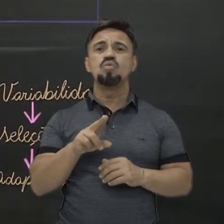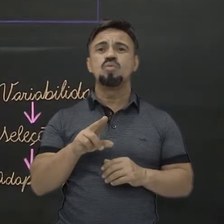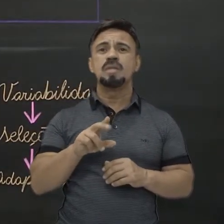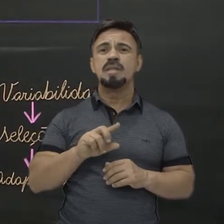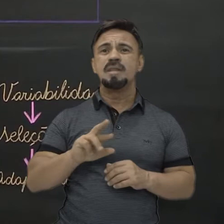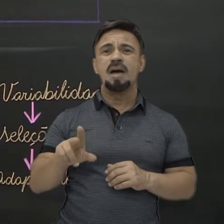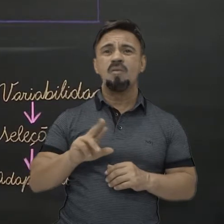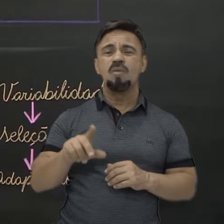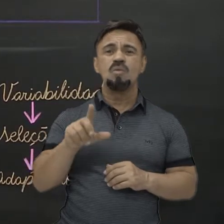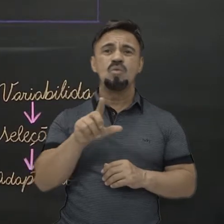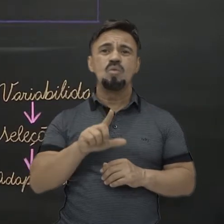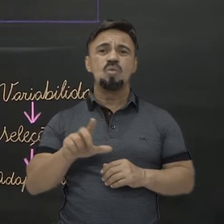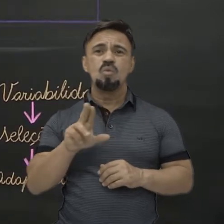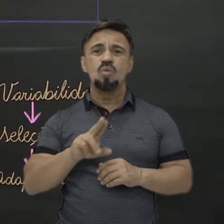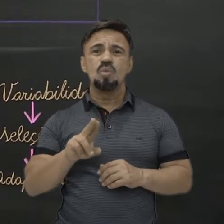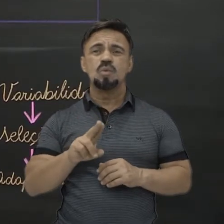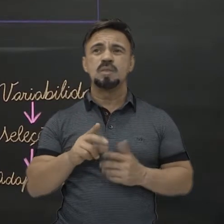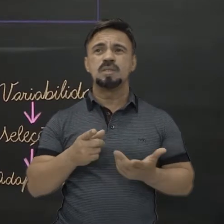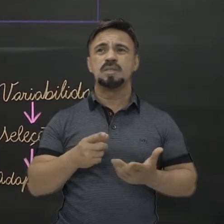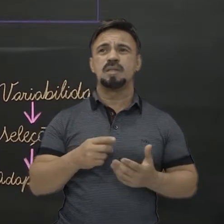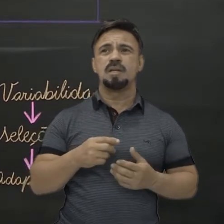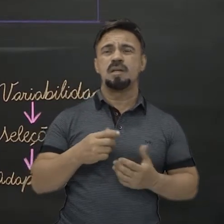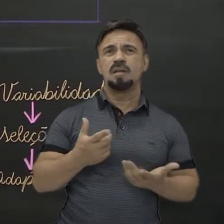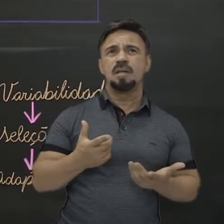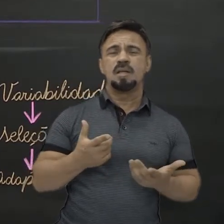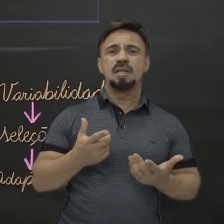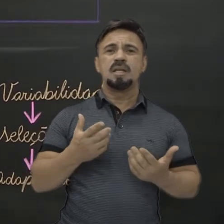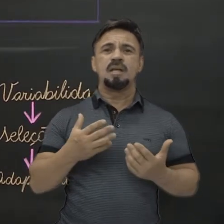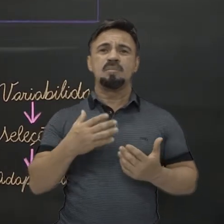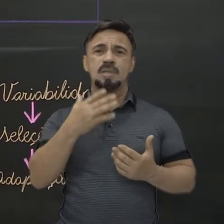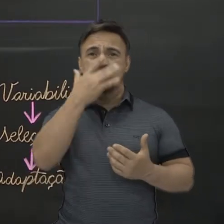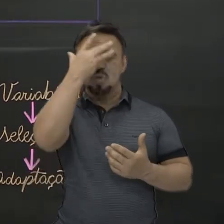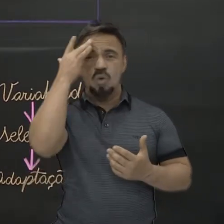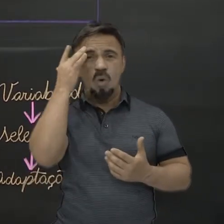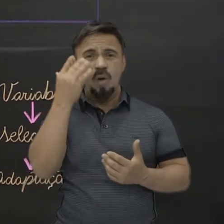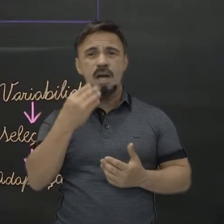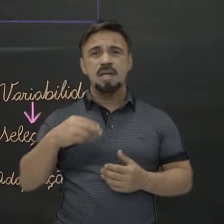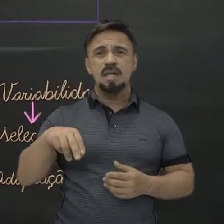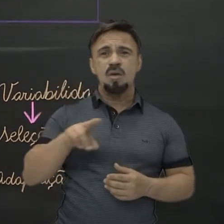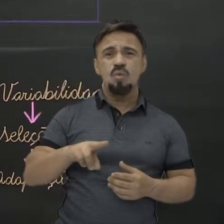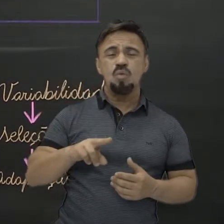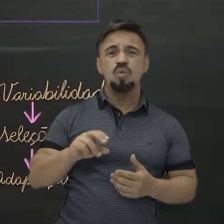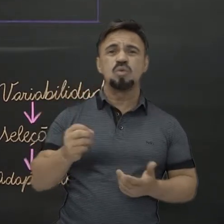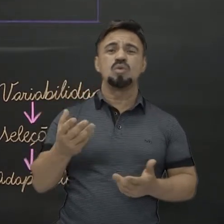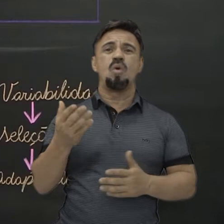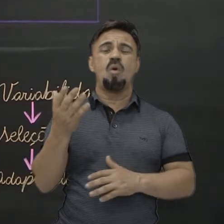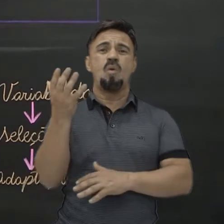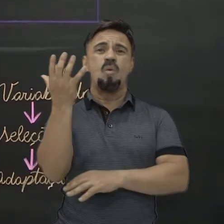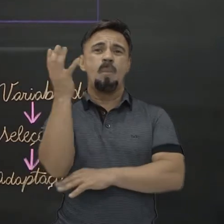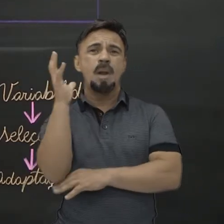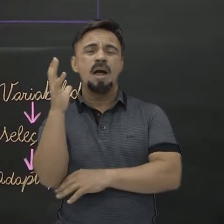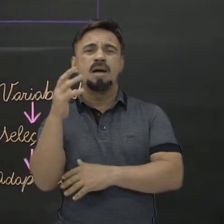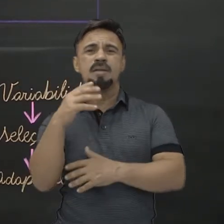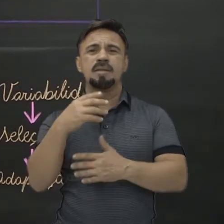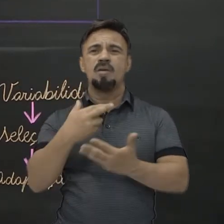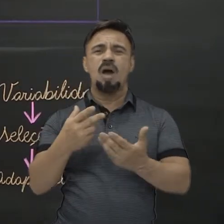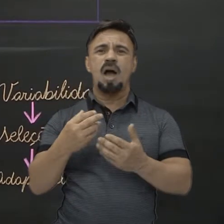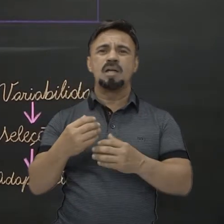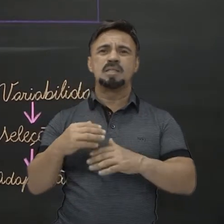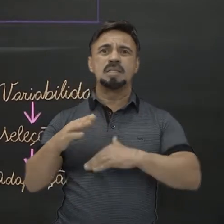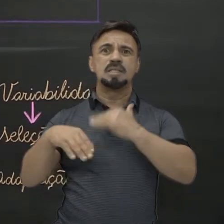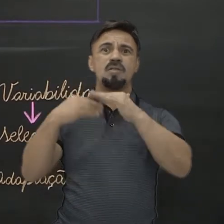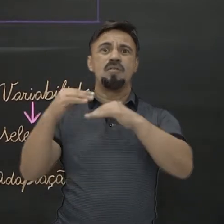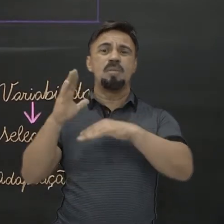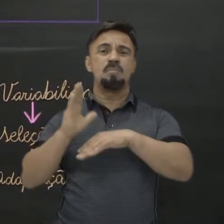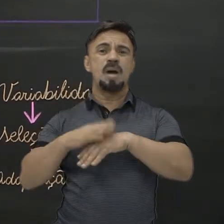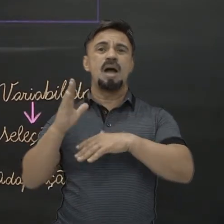Aquela característica que você usar mais, que aquele ser vivo, até mesmo aquela planta que usar mais, ela vai se desenvolver. E aquilo que não